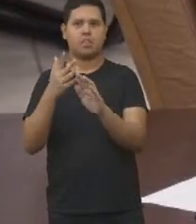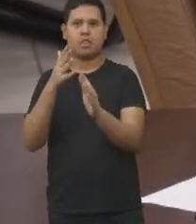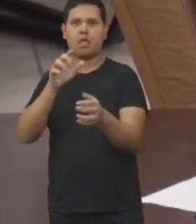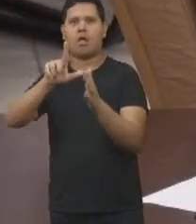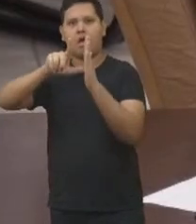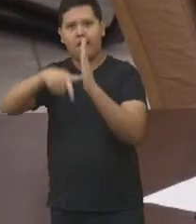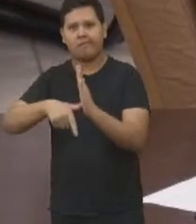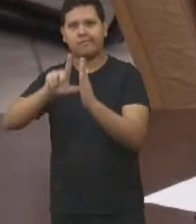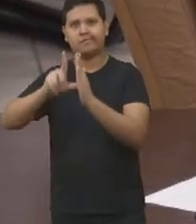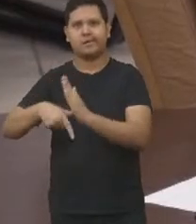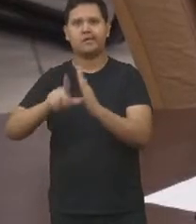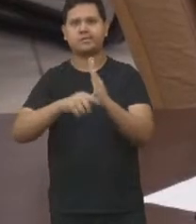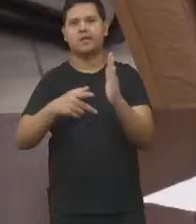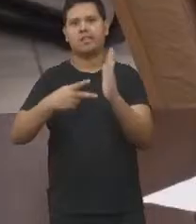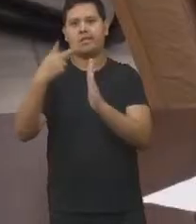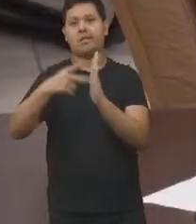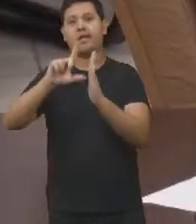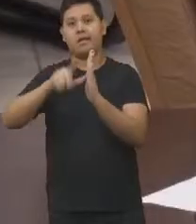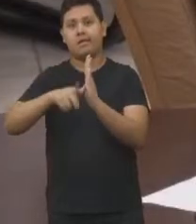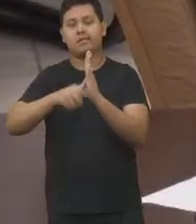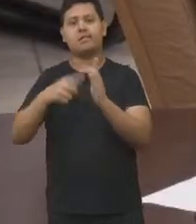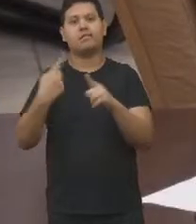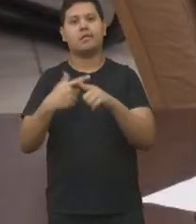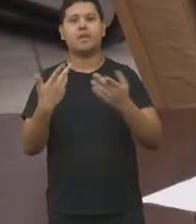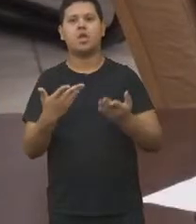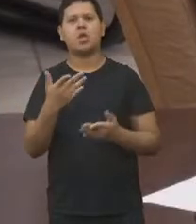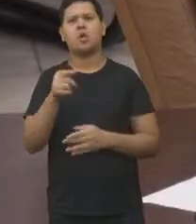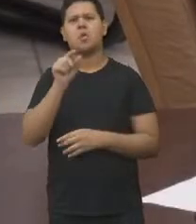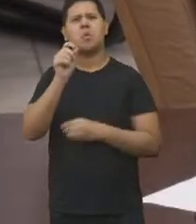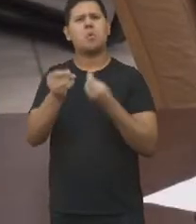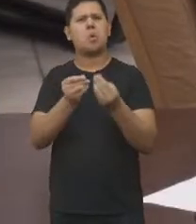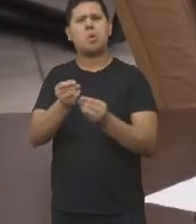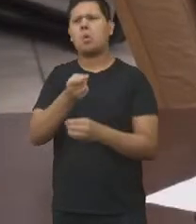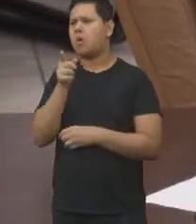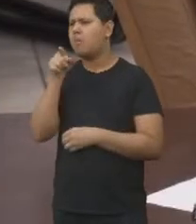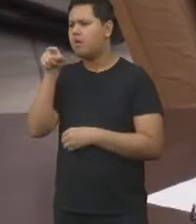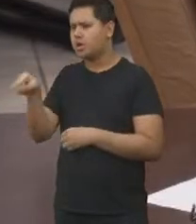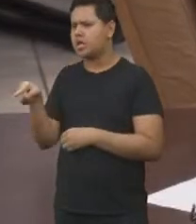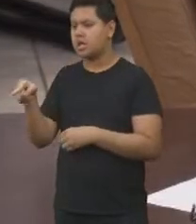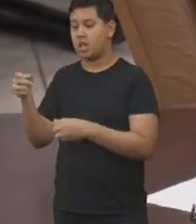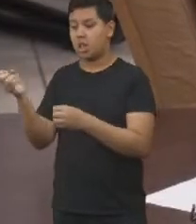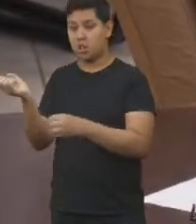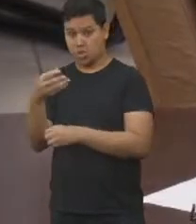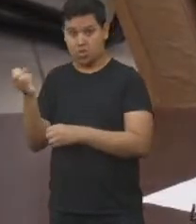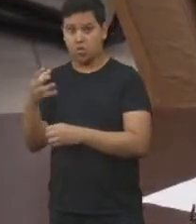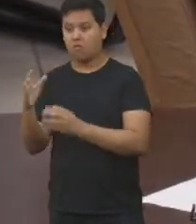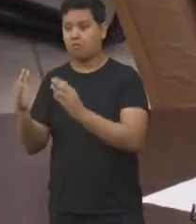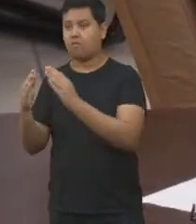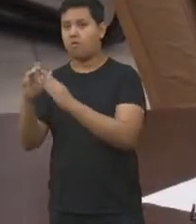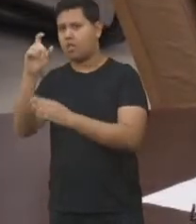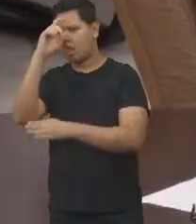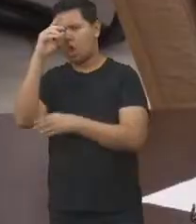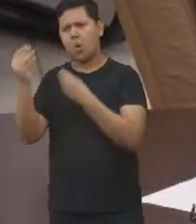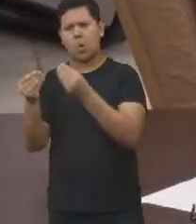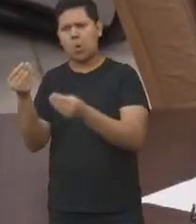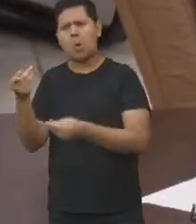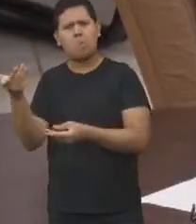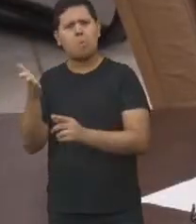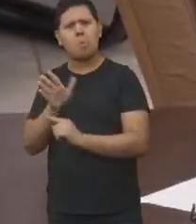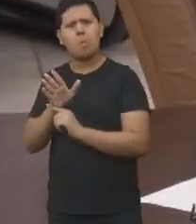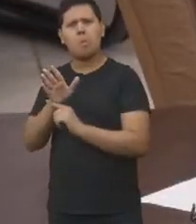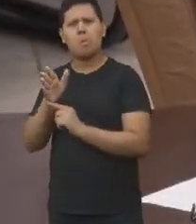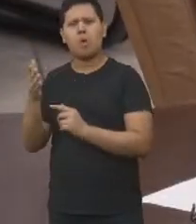avaliação cirúrgica represada. Nós precisamos entender o que esse hospital vai gerar de custeio para nós, para entender onde que vai encaixar no orçamento.